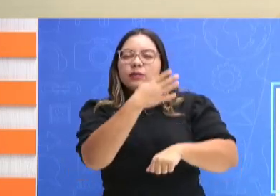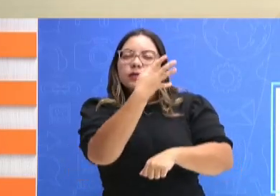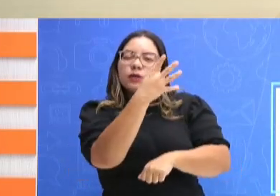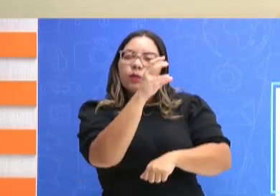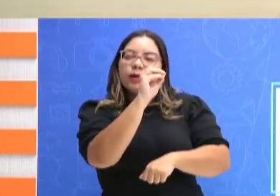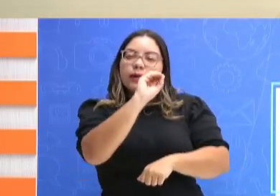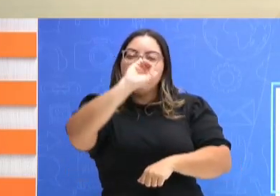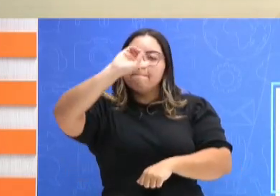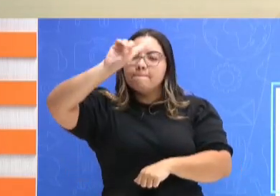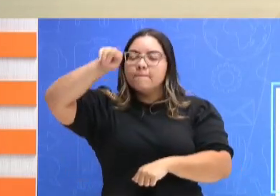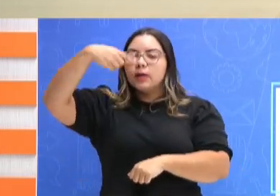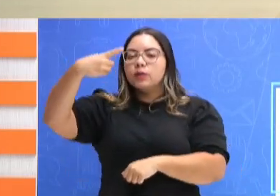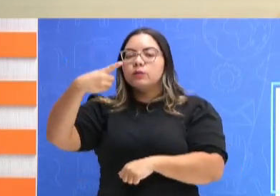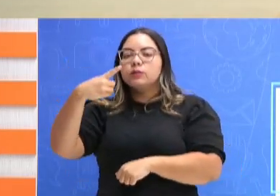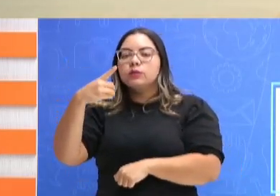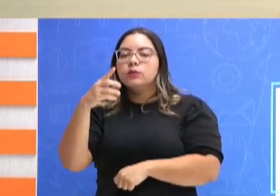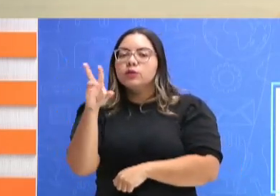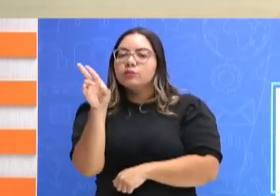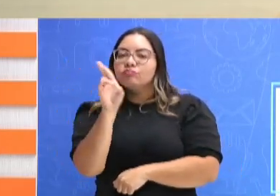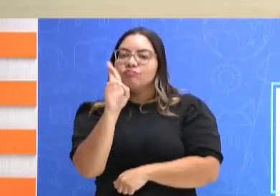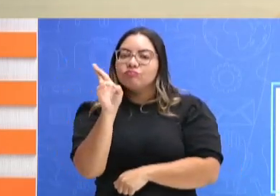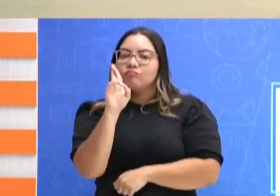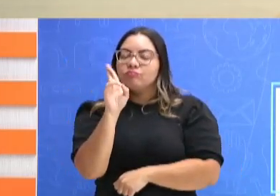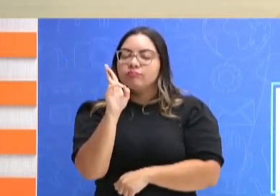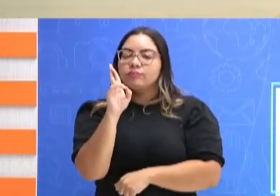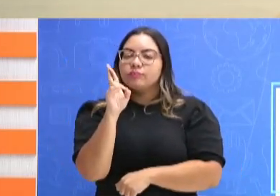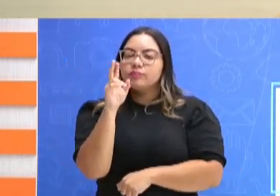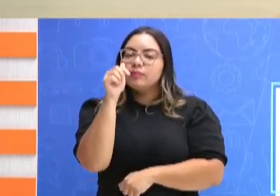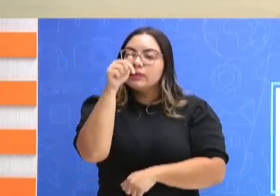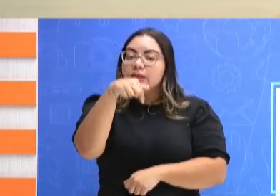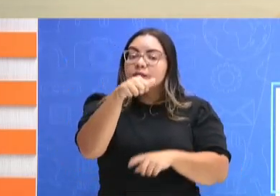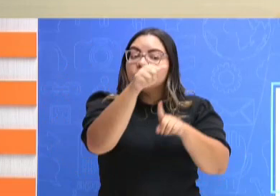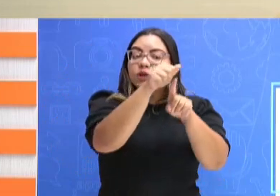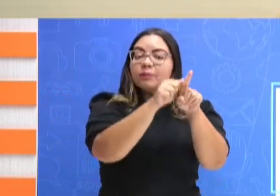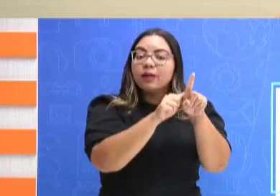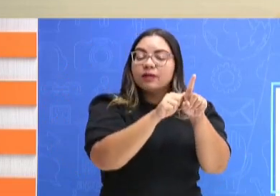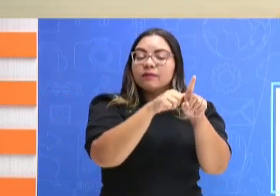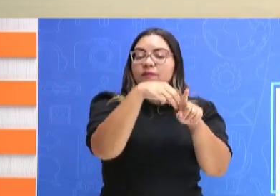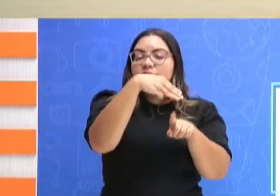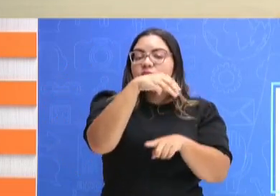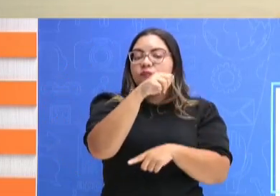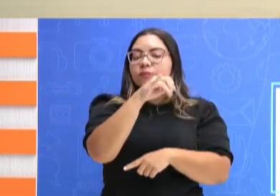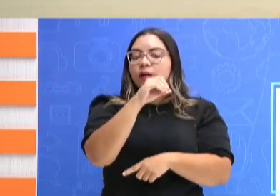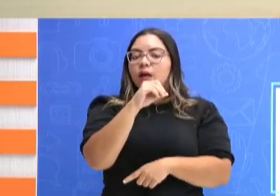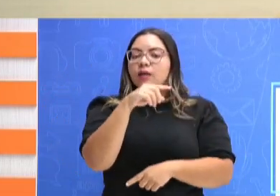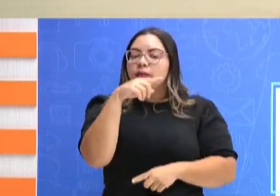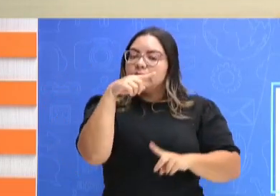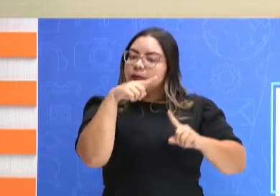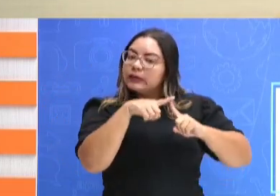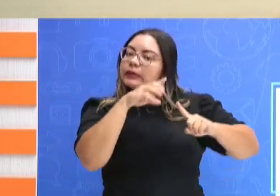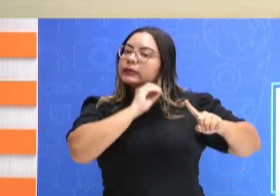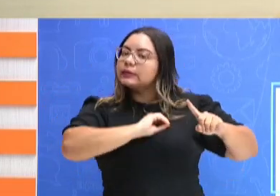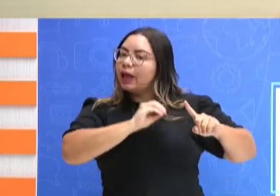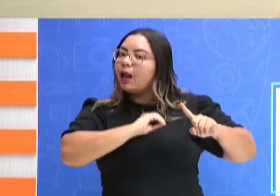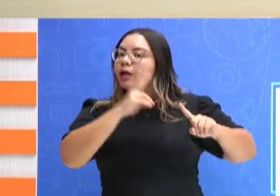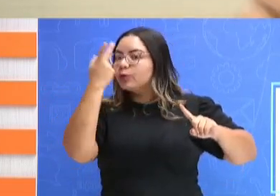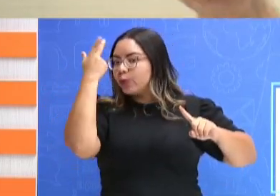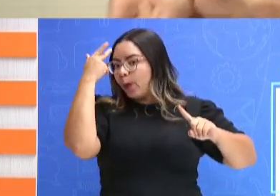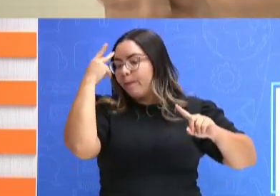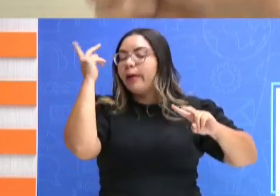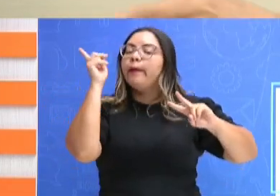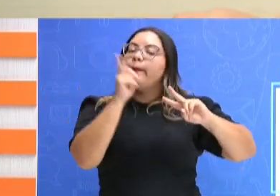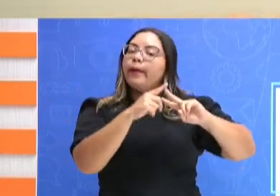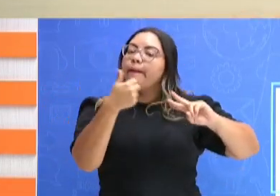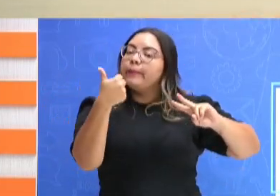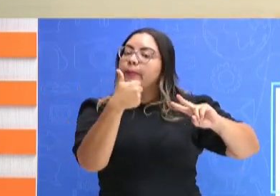40 milhões de reais colocados neste mês de maio, entre a folha dos funcionários e a